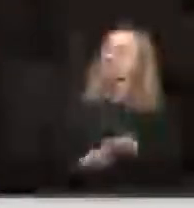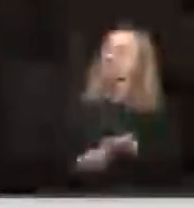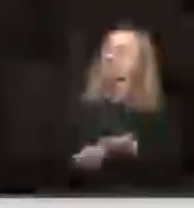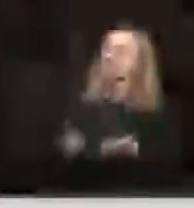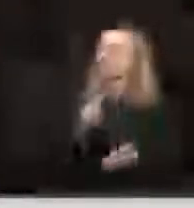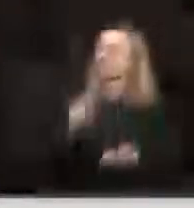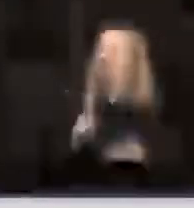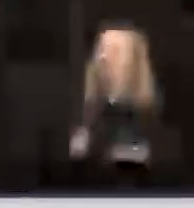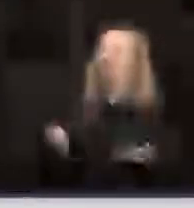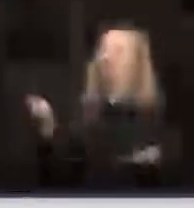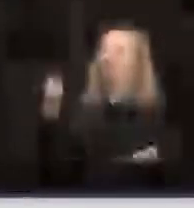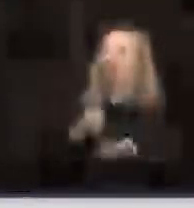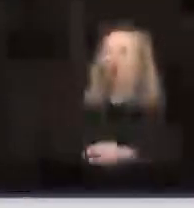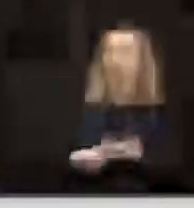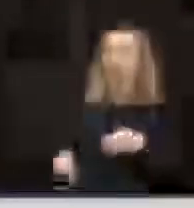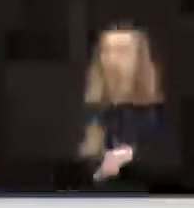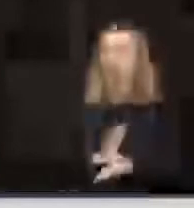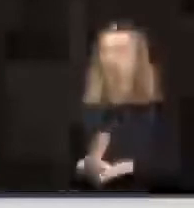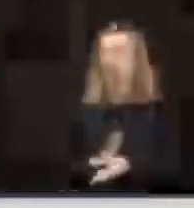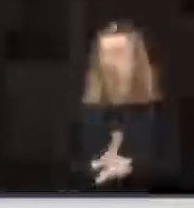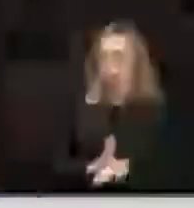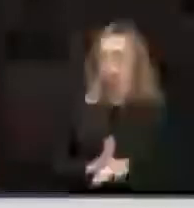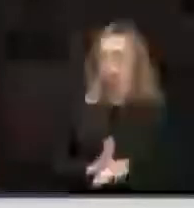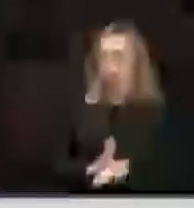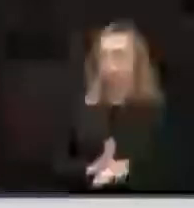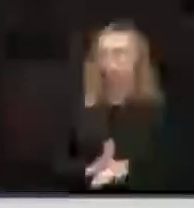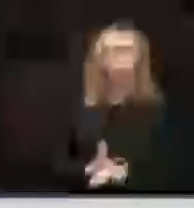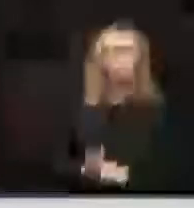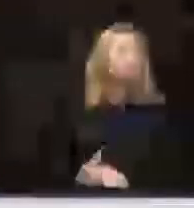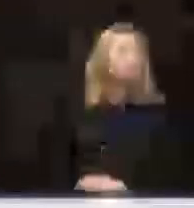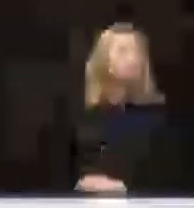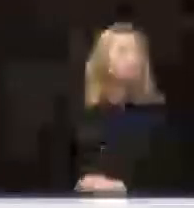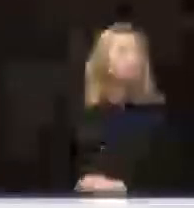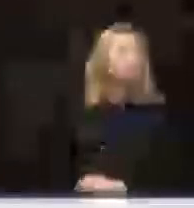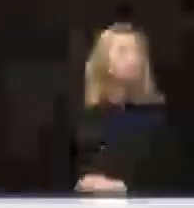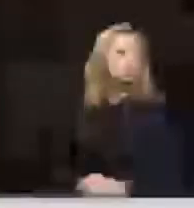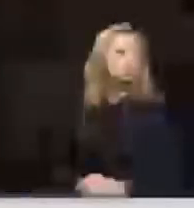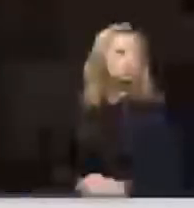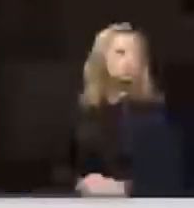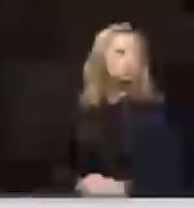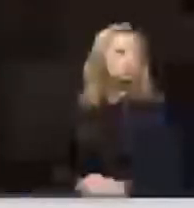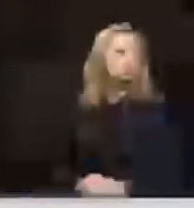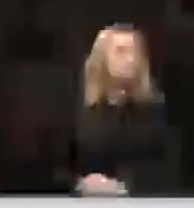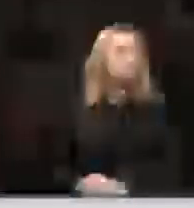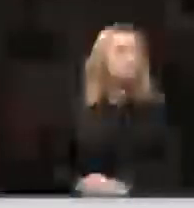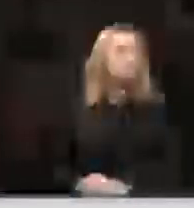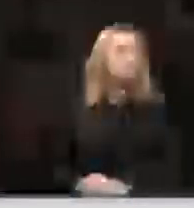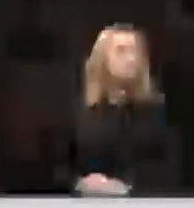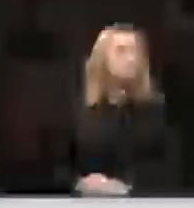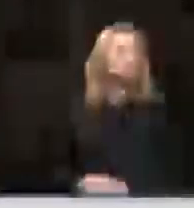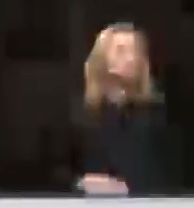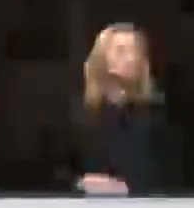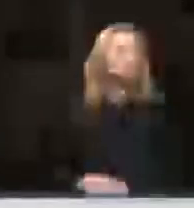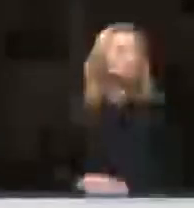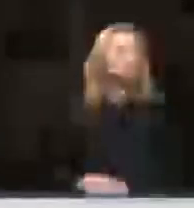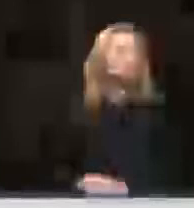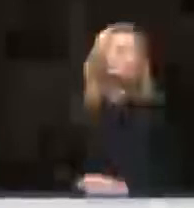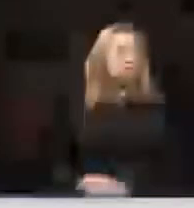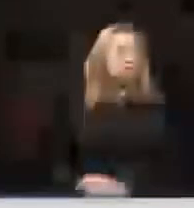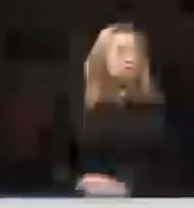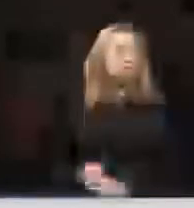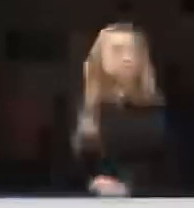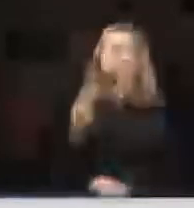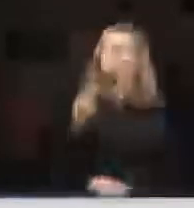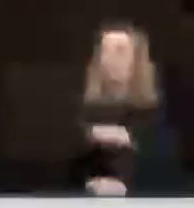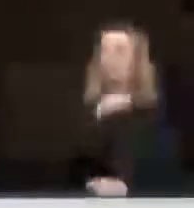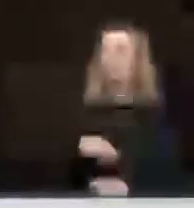Constituição, de modo a, com estardalhaço, privar alguns cidadãos do devido